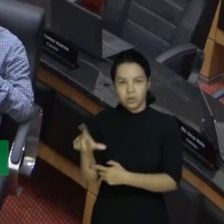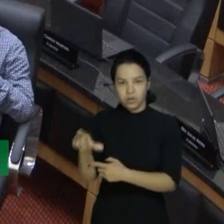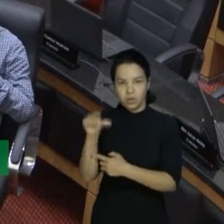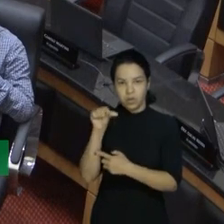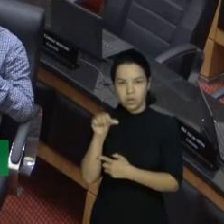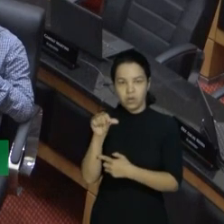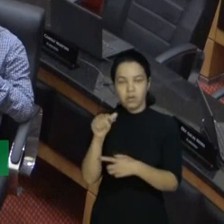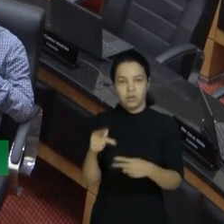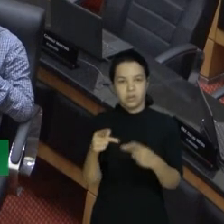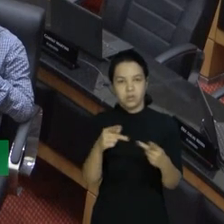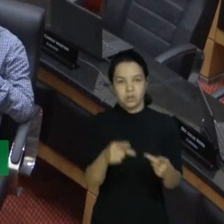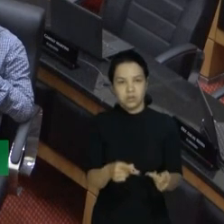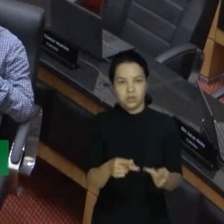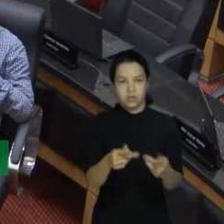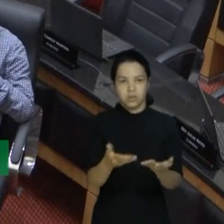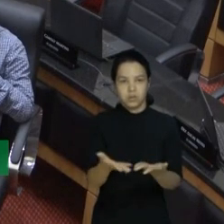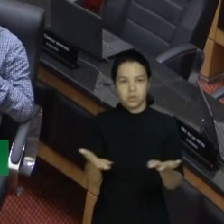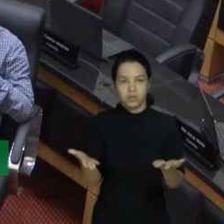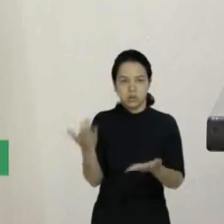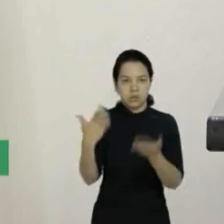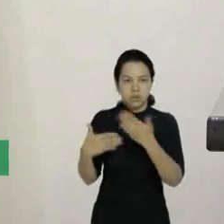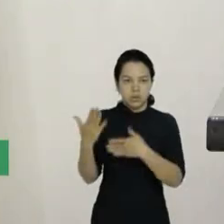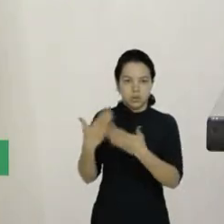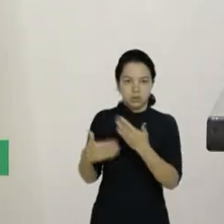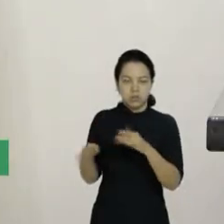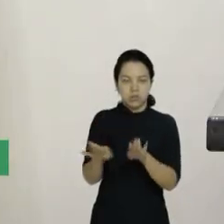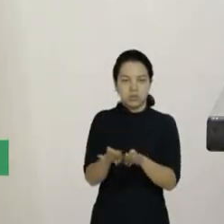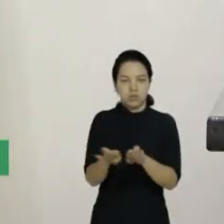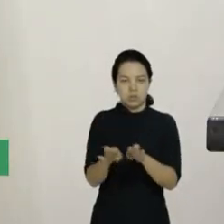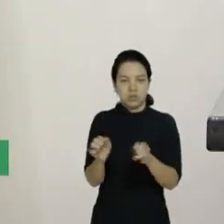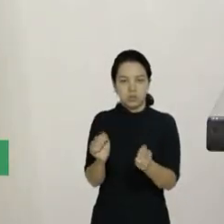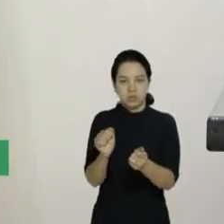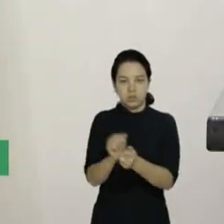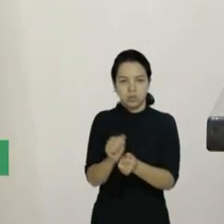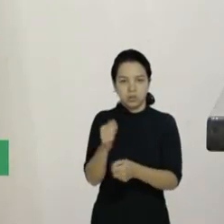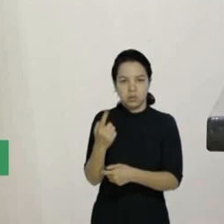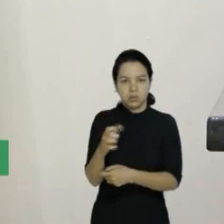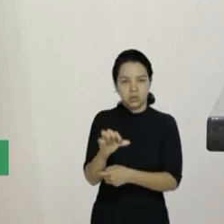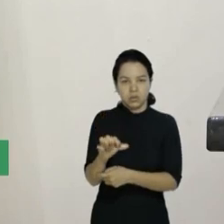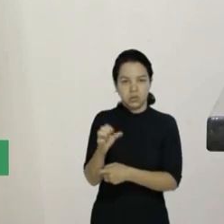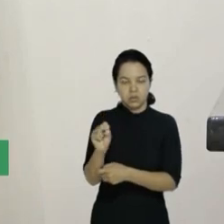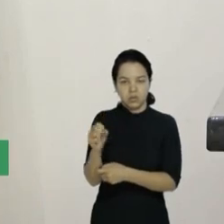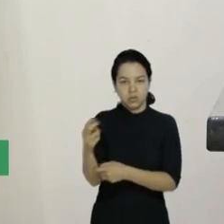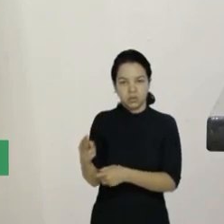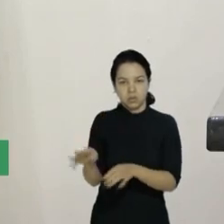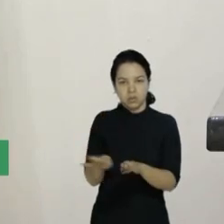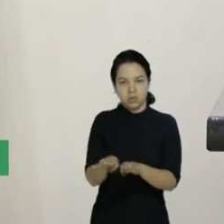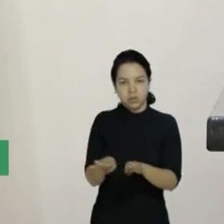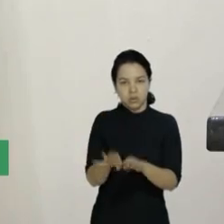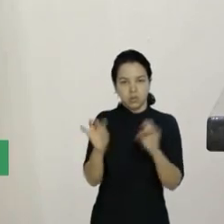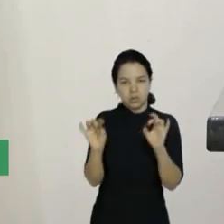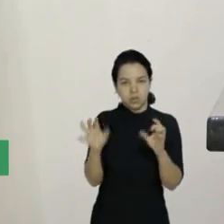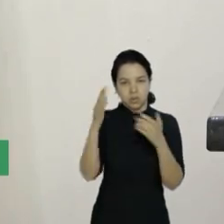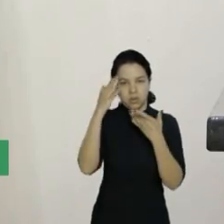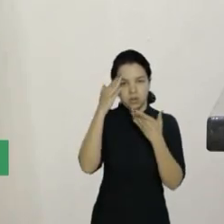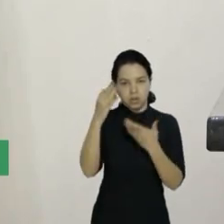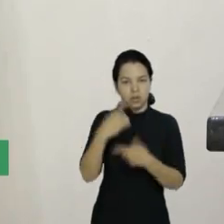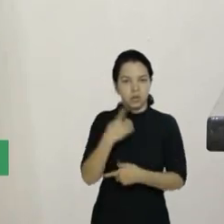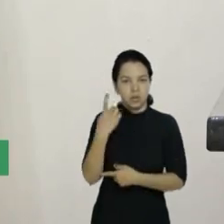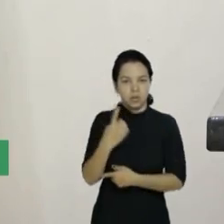meu companheiro, desde 1982, em especial, agradeço ao deputado Marcos por